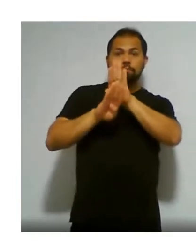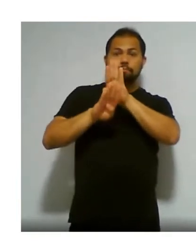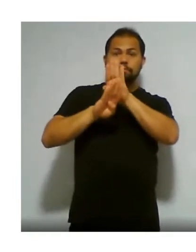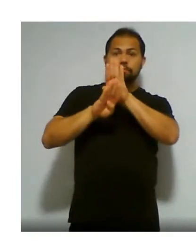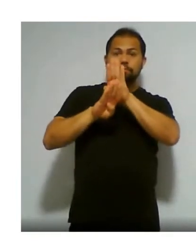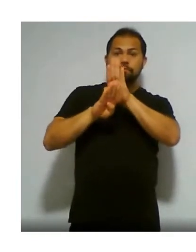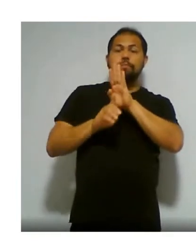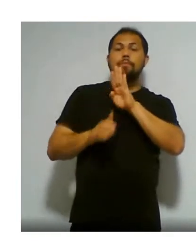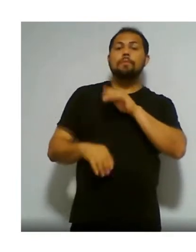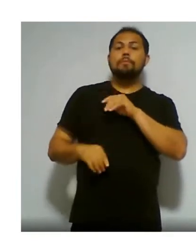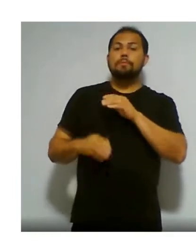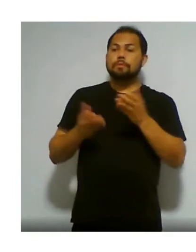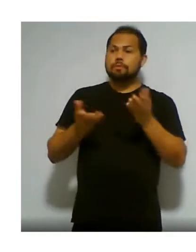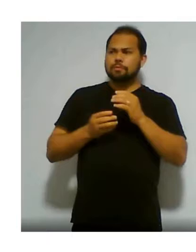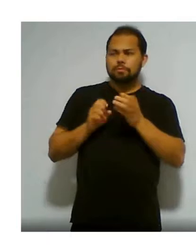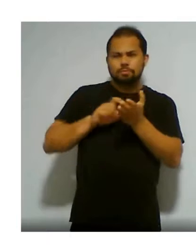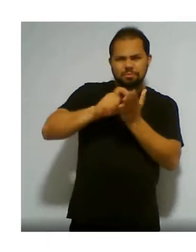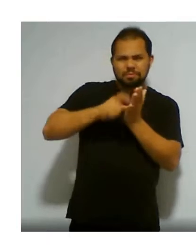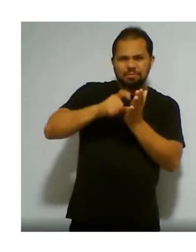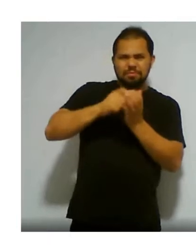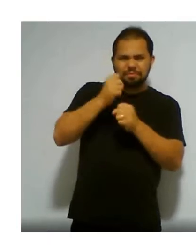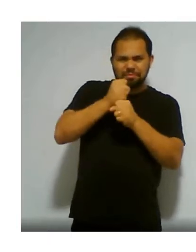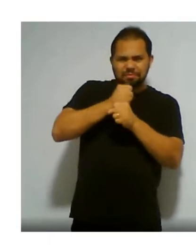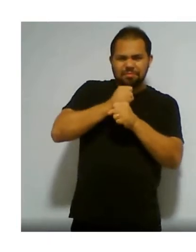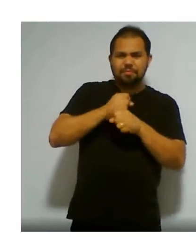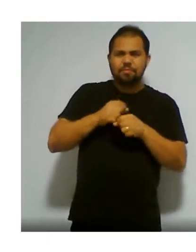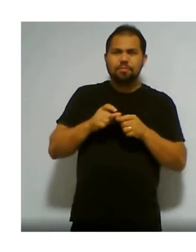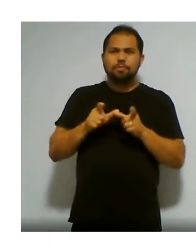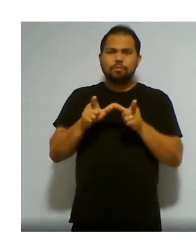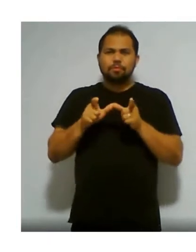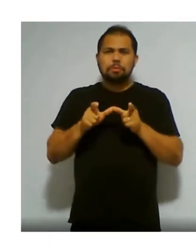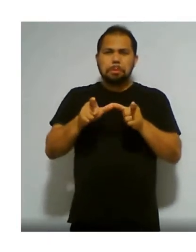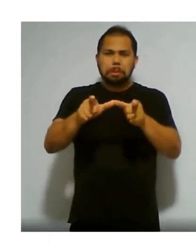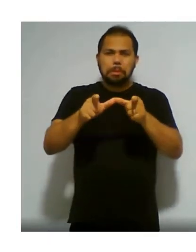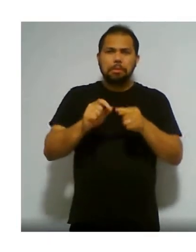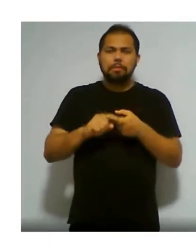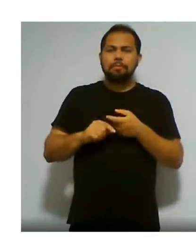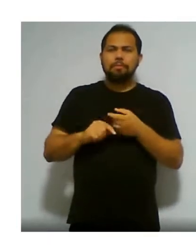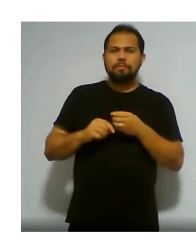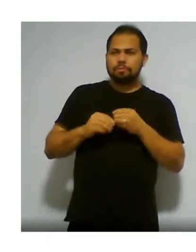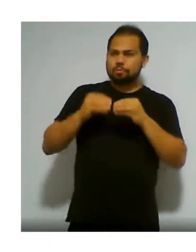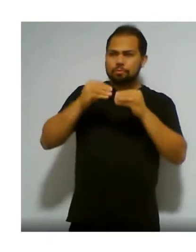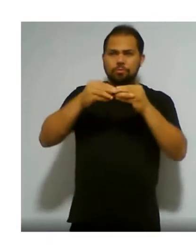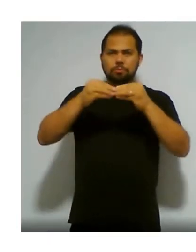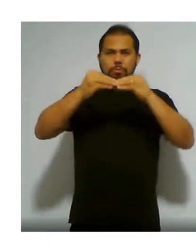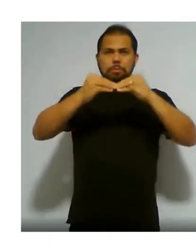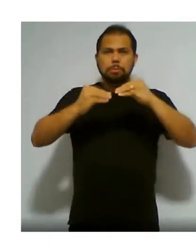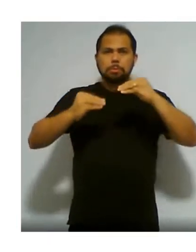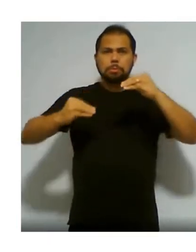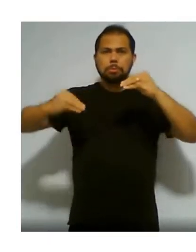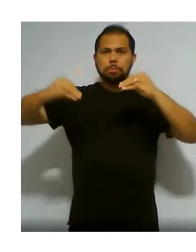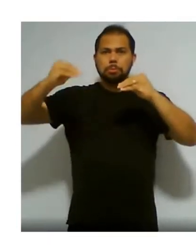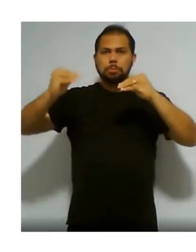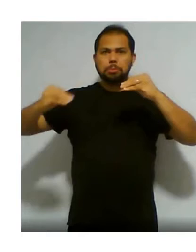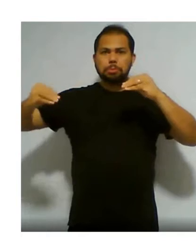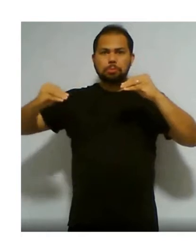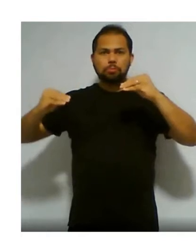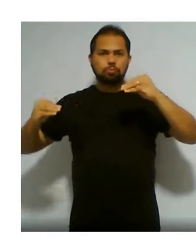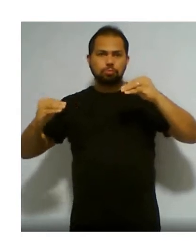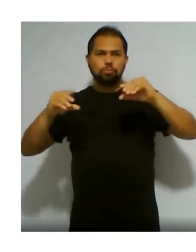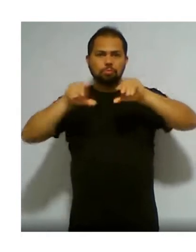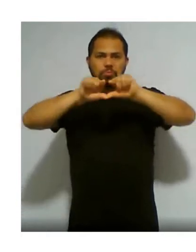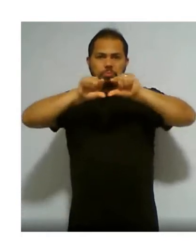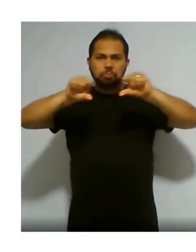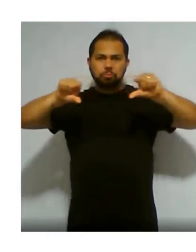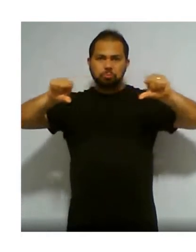antigos. Então os HDs, disquetes, usavam esse tipo de conexão com aquele de barramento com aquele cabo lá flat, né? Então, o padrão